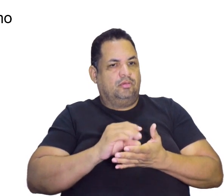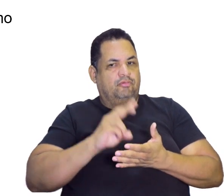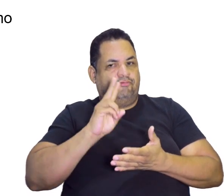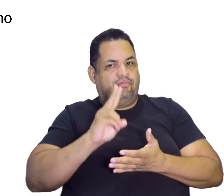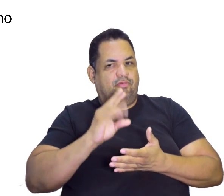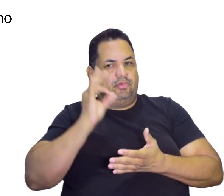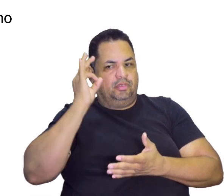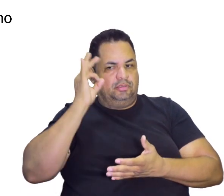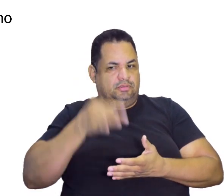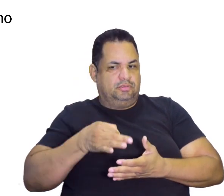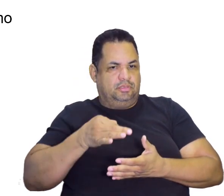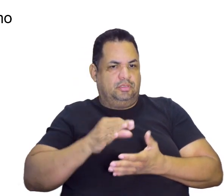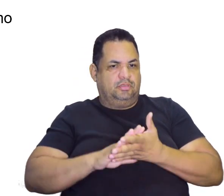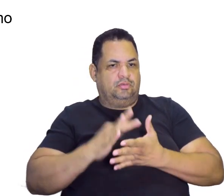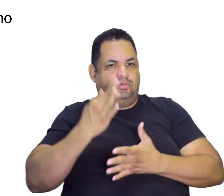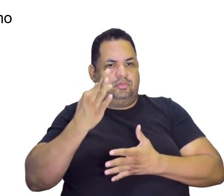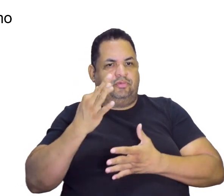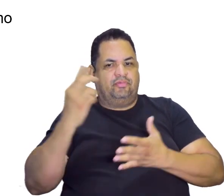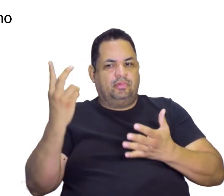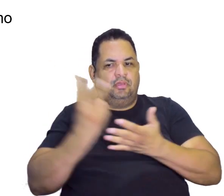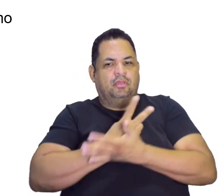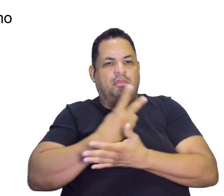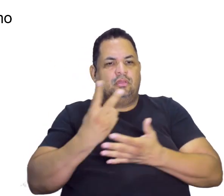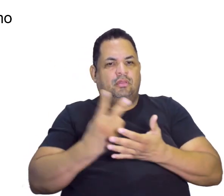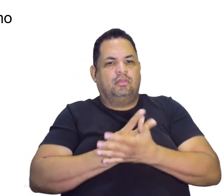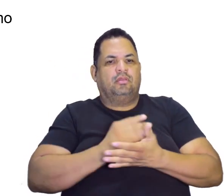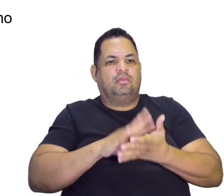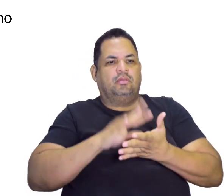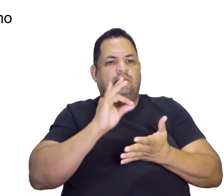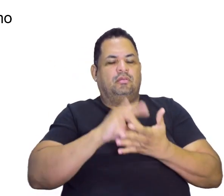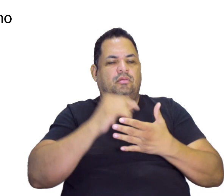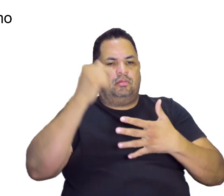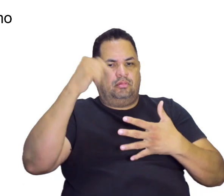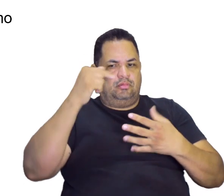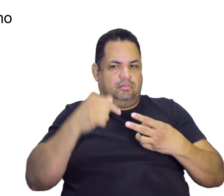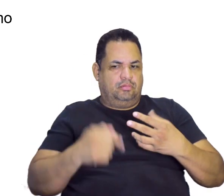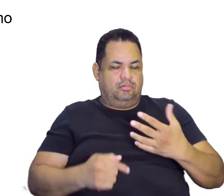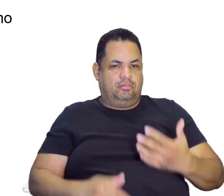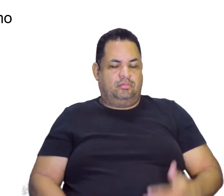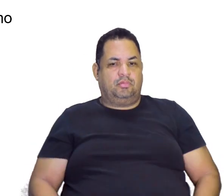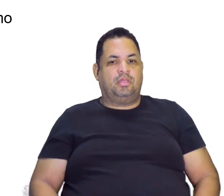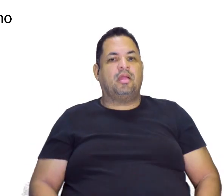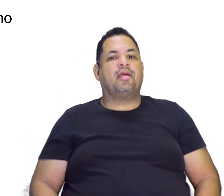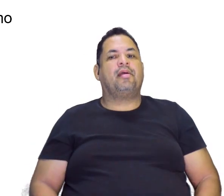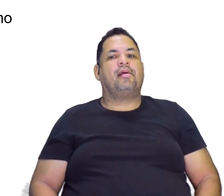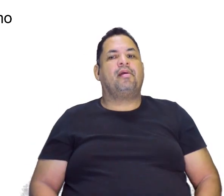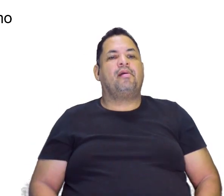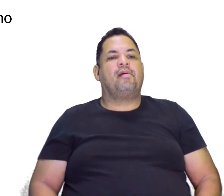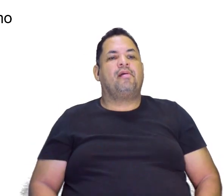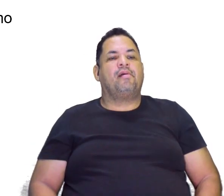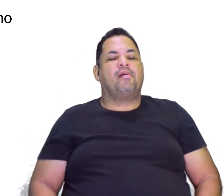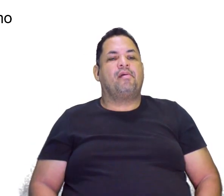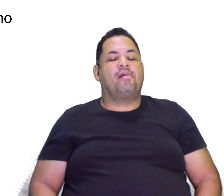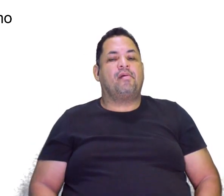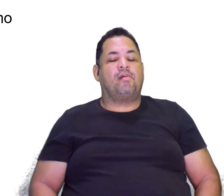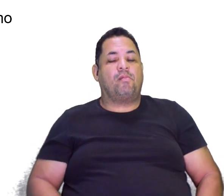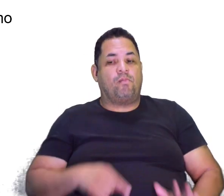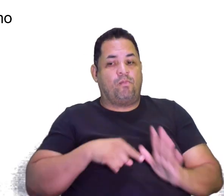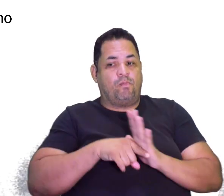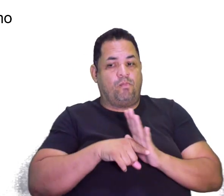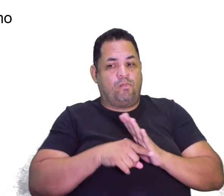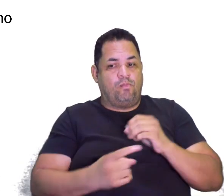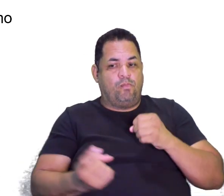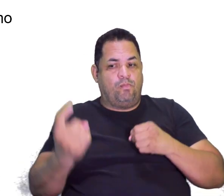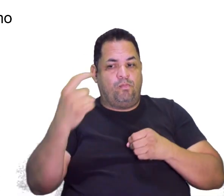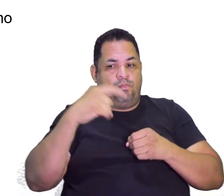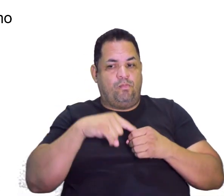F para falso as afirmativas a seguir. Então, você vai analisar os textos,